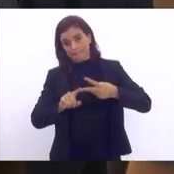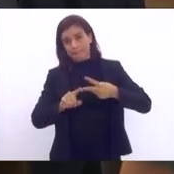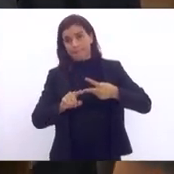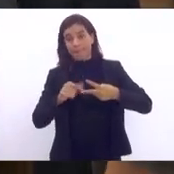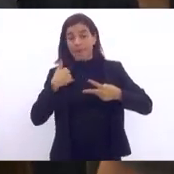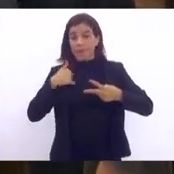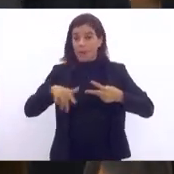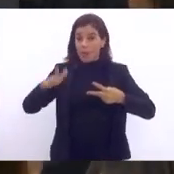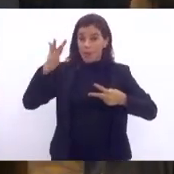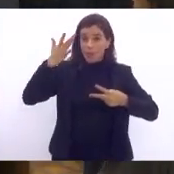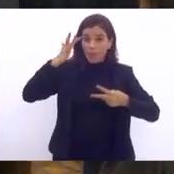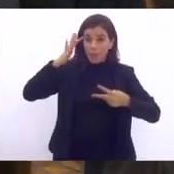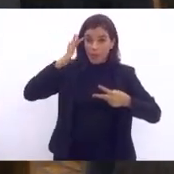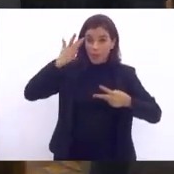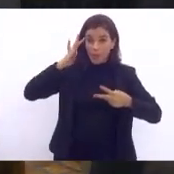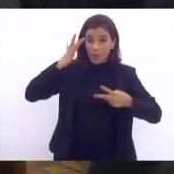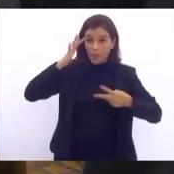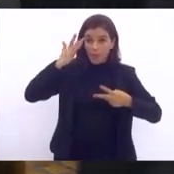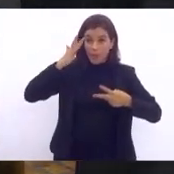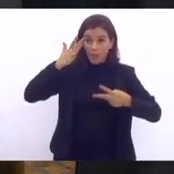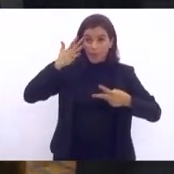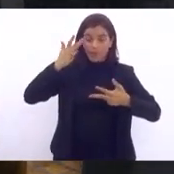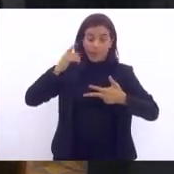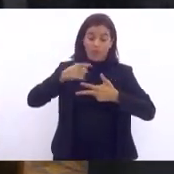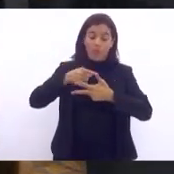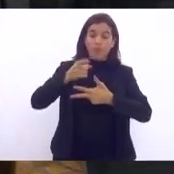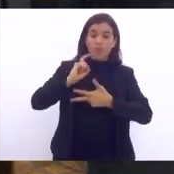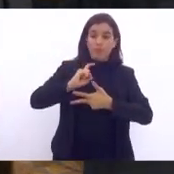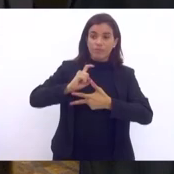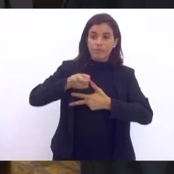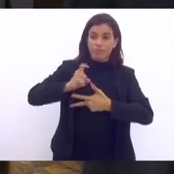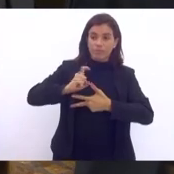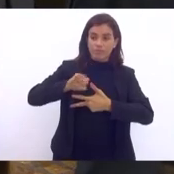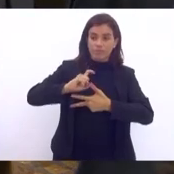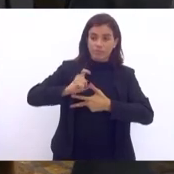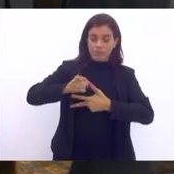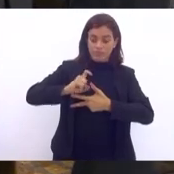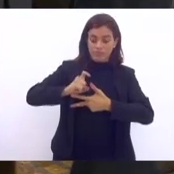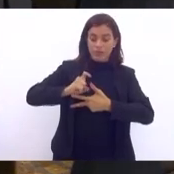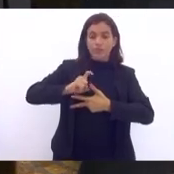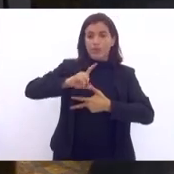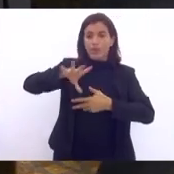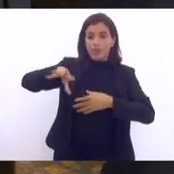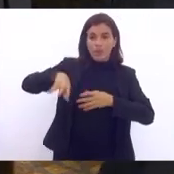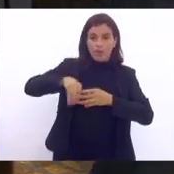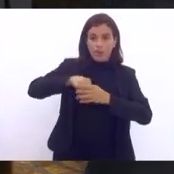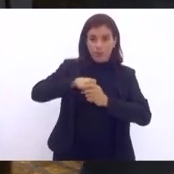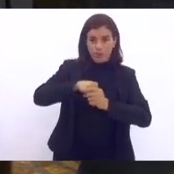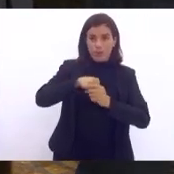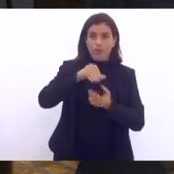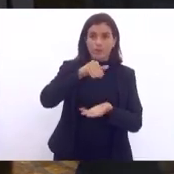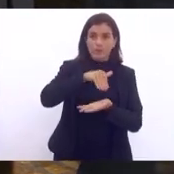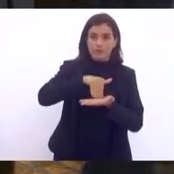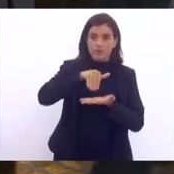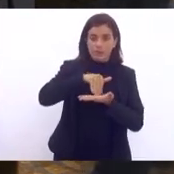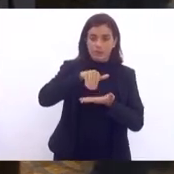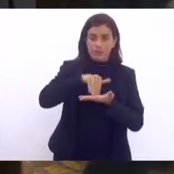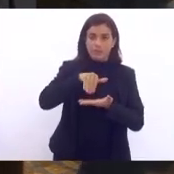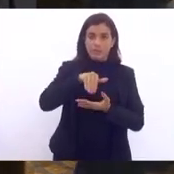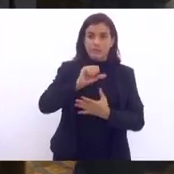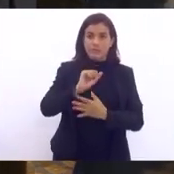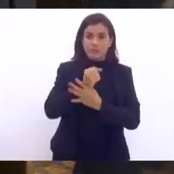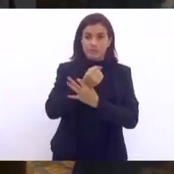Poder Executivo incluiu a Secretaria de Segurança Pública corretamente no